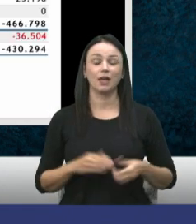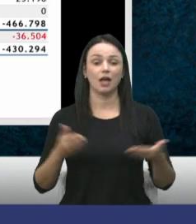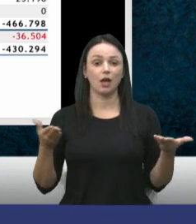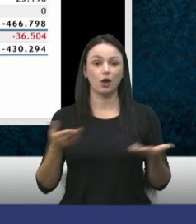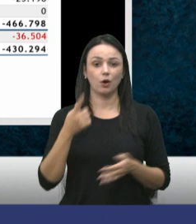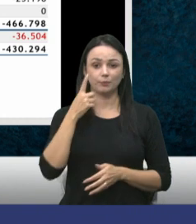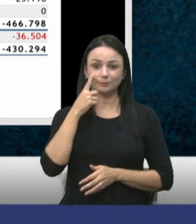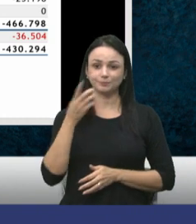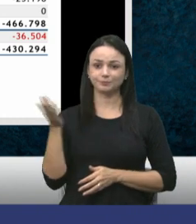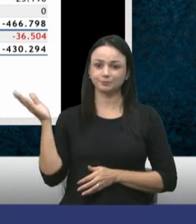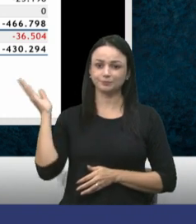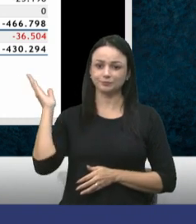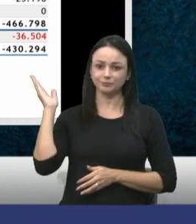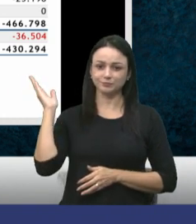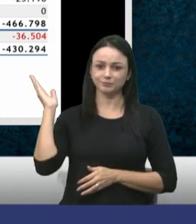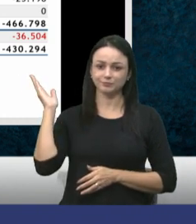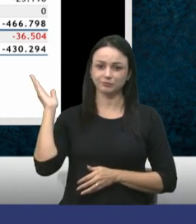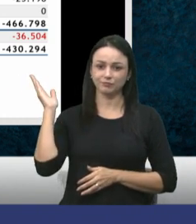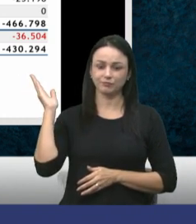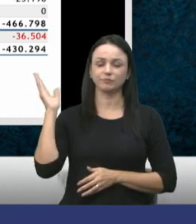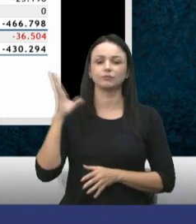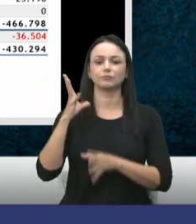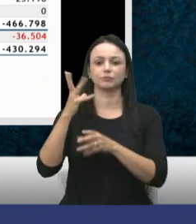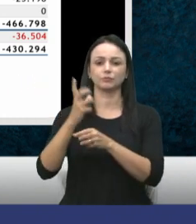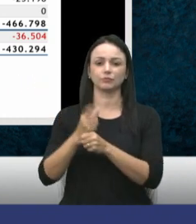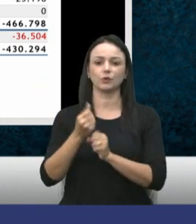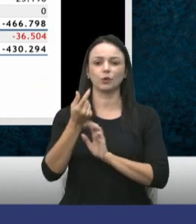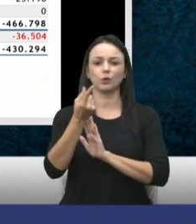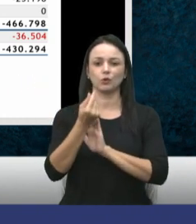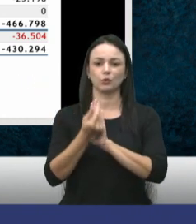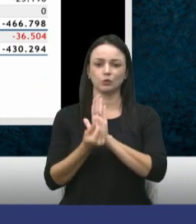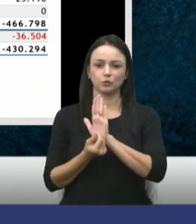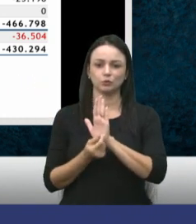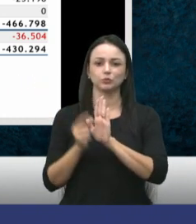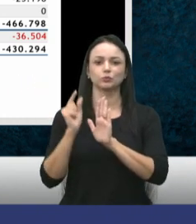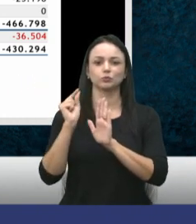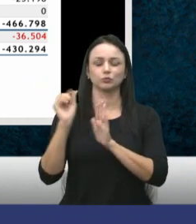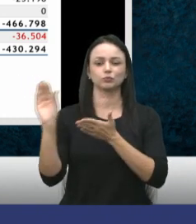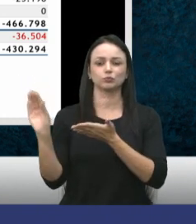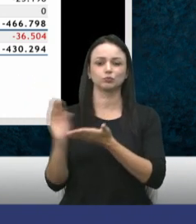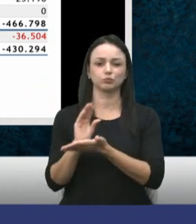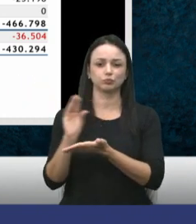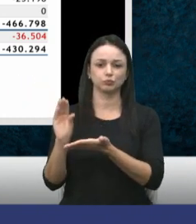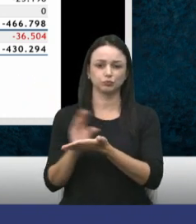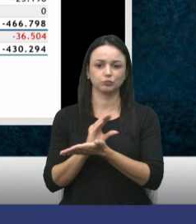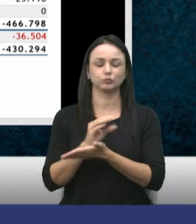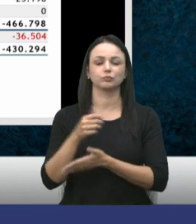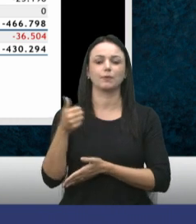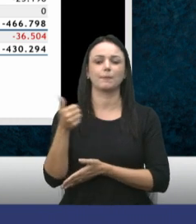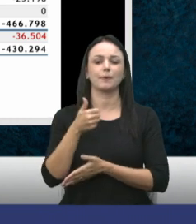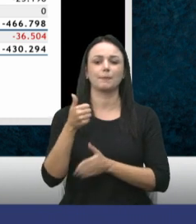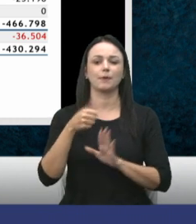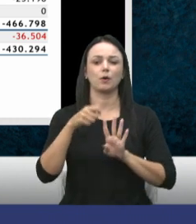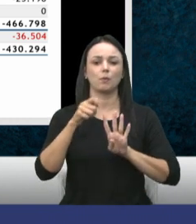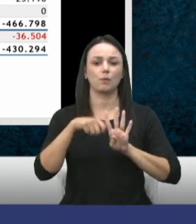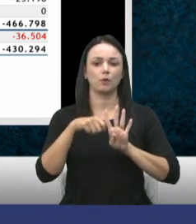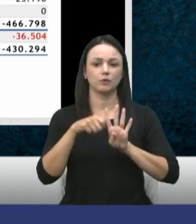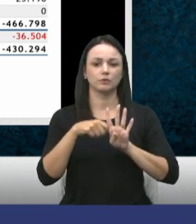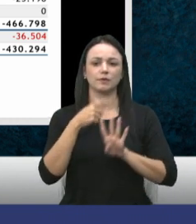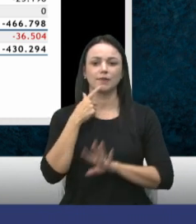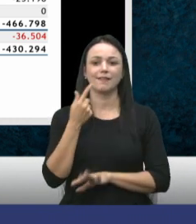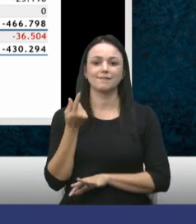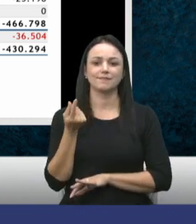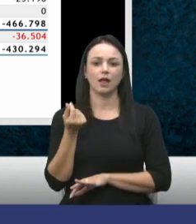Primeiramente, temos aqui o resultado orçamentário das receitas do primeiro quadrimestre. Estamos falando aqui em